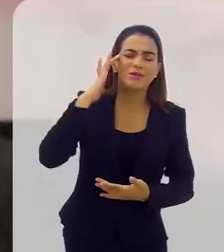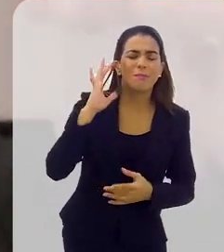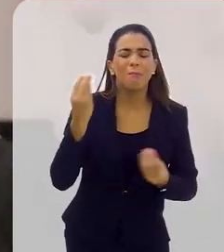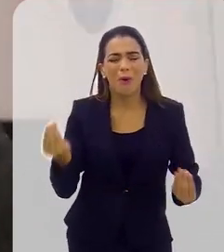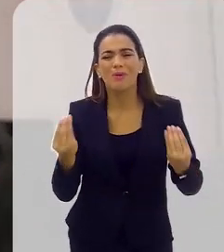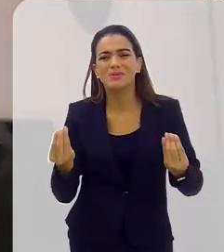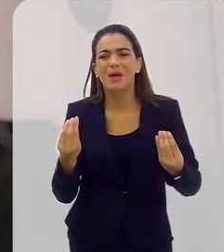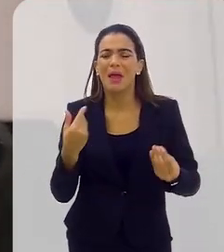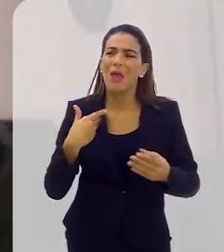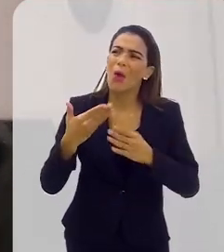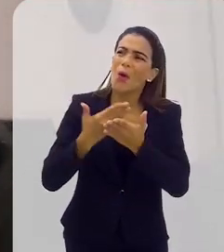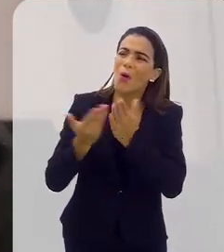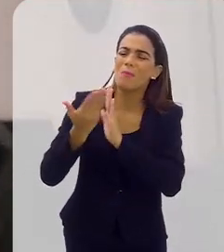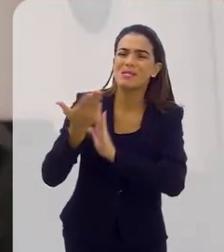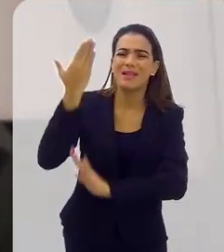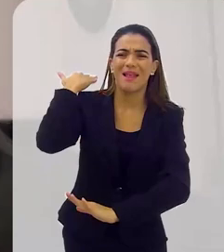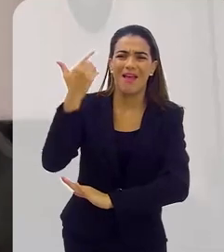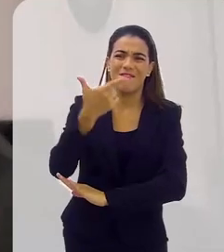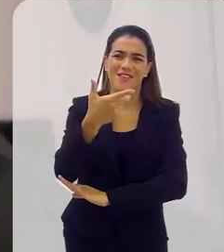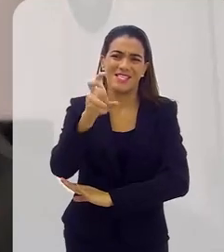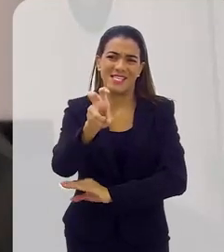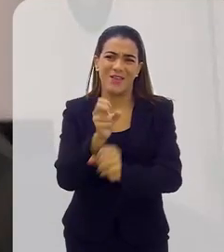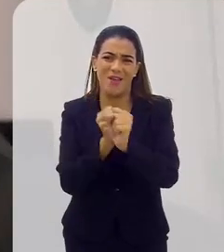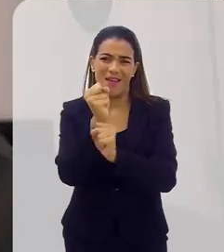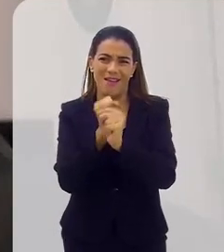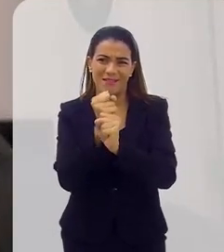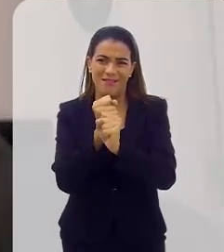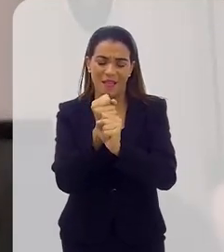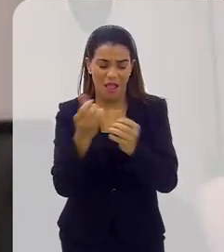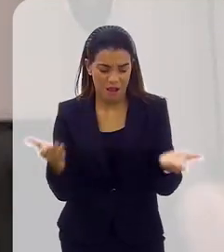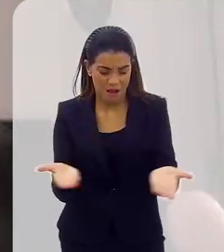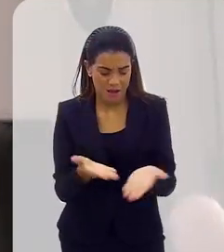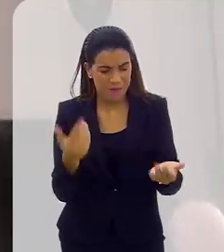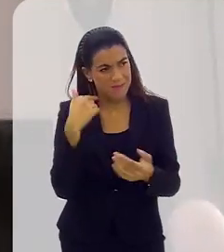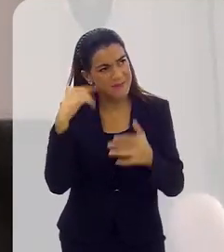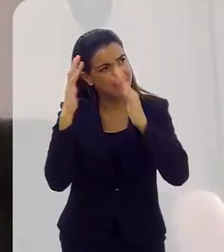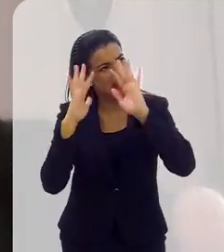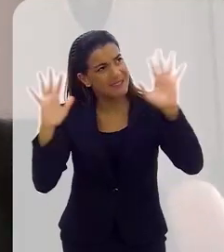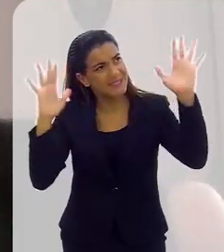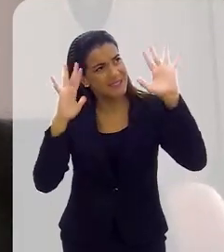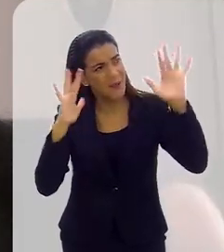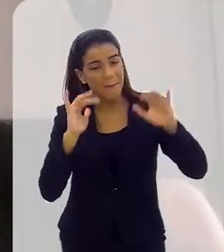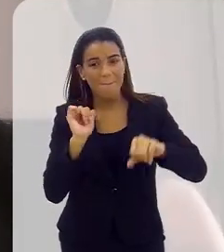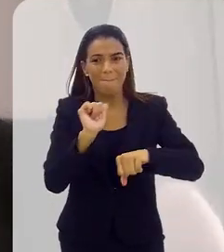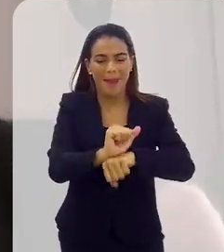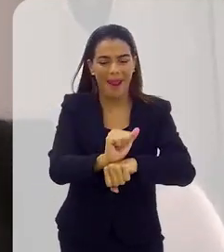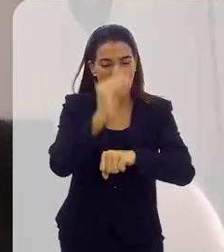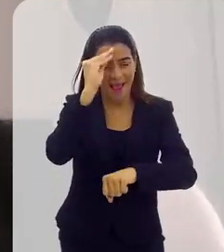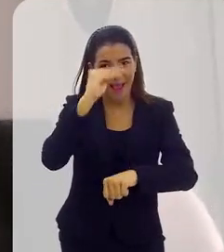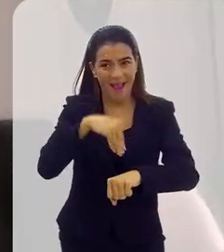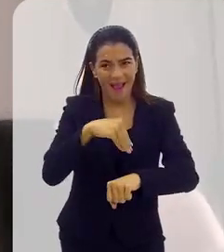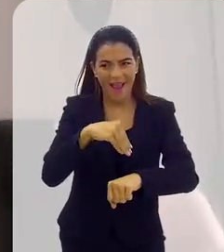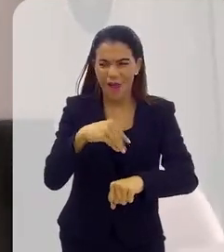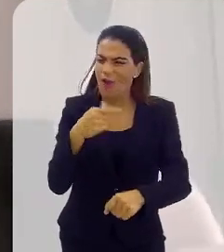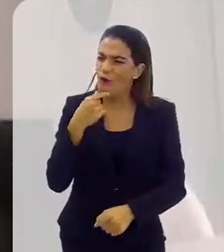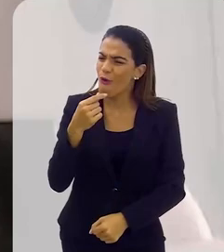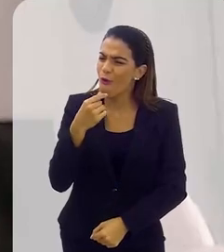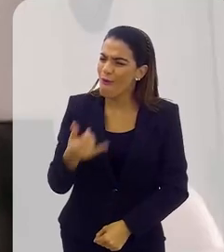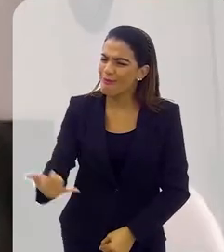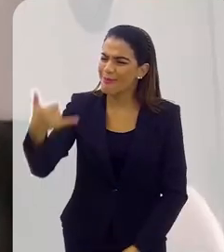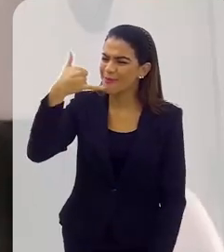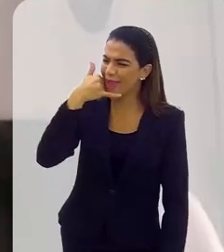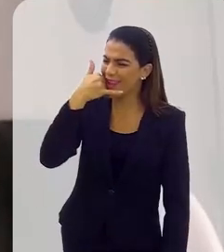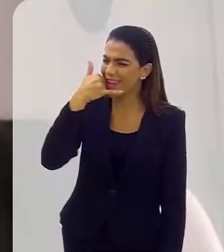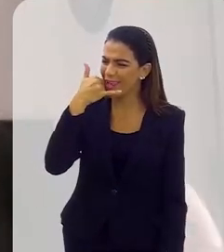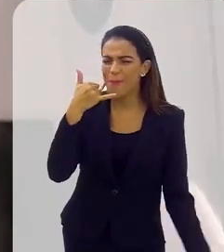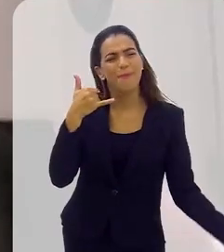muito. Poxa, eu comecei lá atrás, há 25 anos atrás. E agora, quando eu penso em algum momento em dar uma paradinha, ele me convida